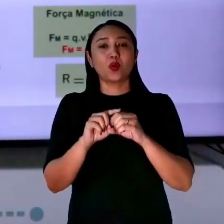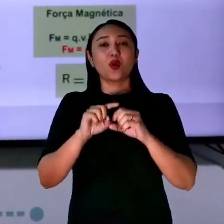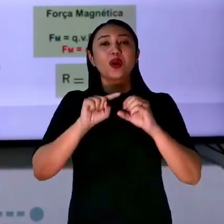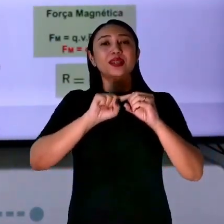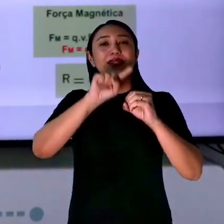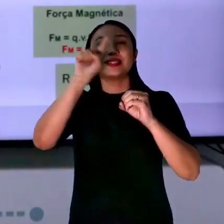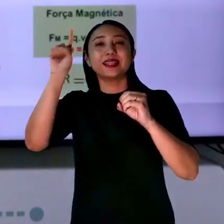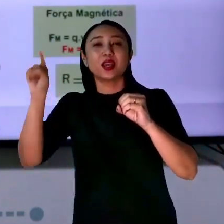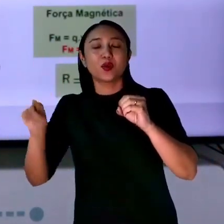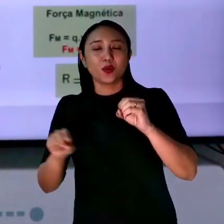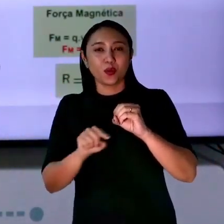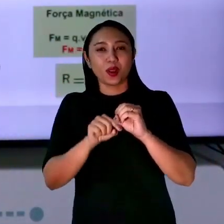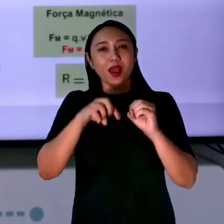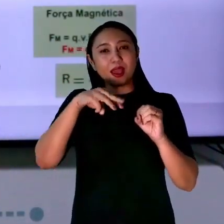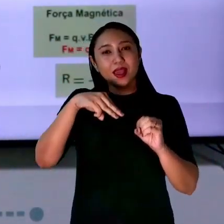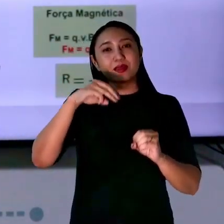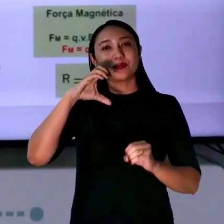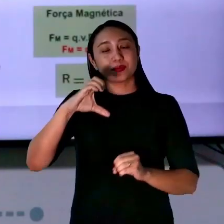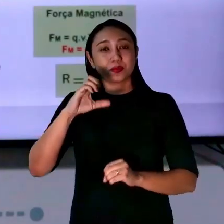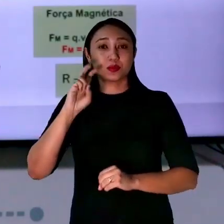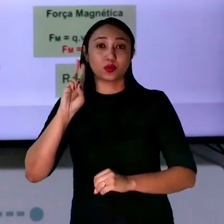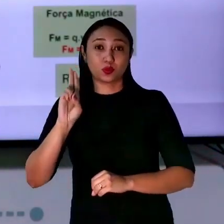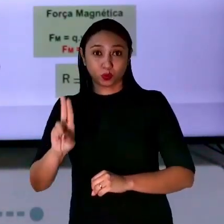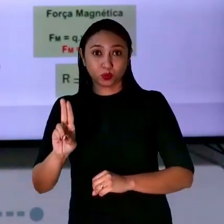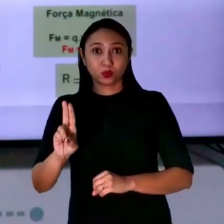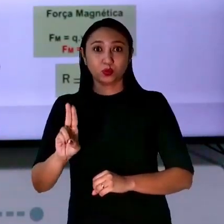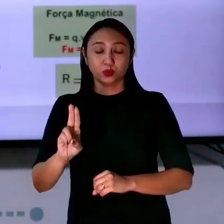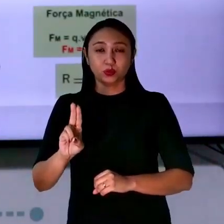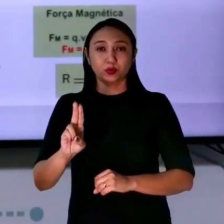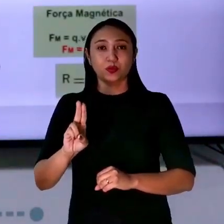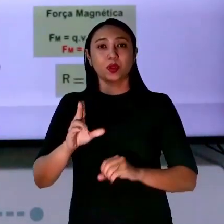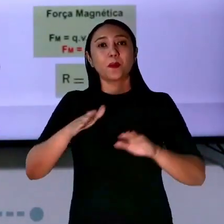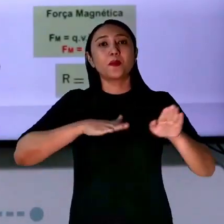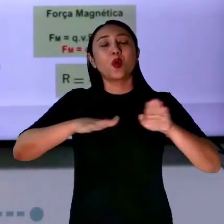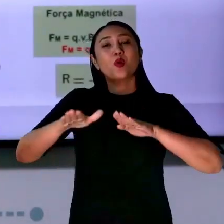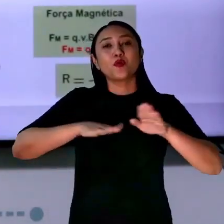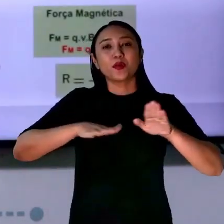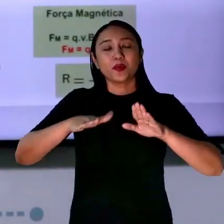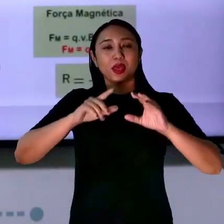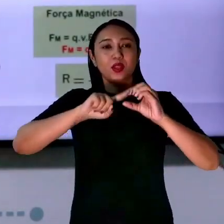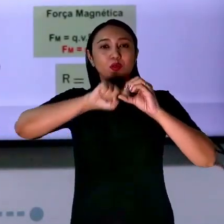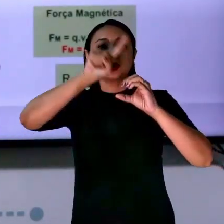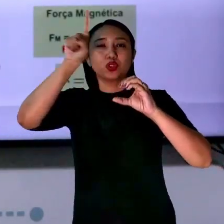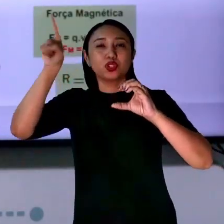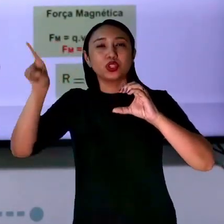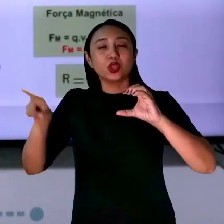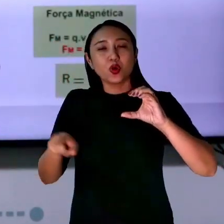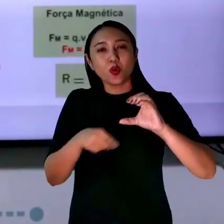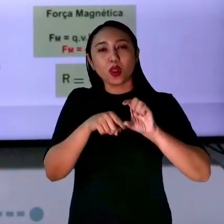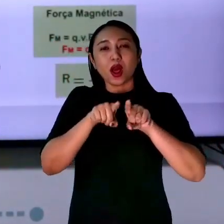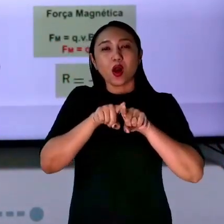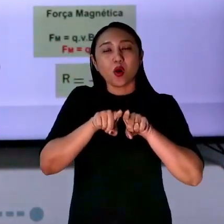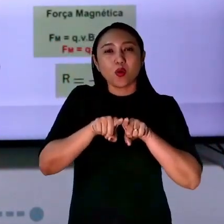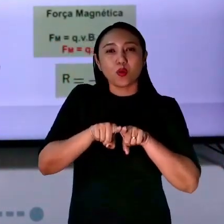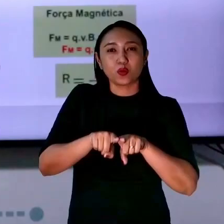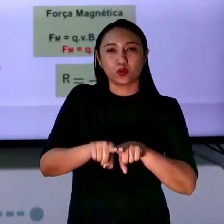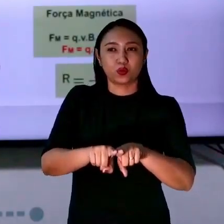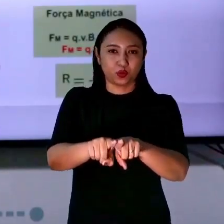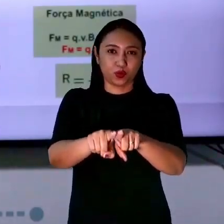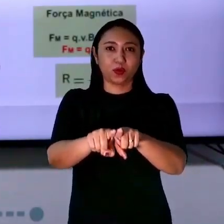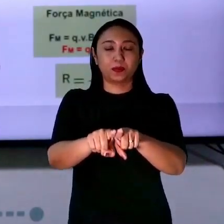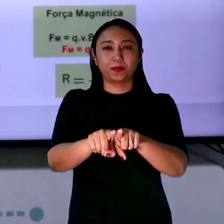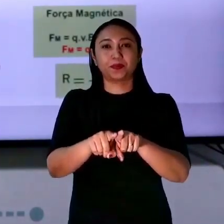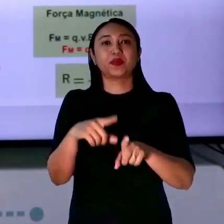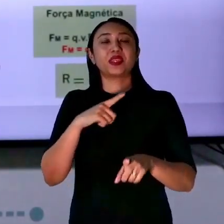uniforme. É o que a gente vai já dar uma olhadinha ali. Tá? Nós falamos na aula, no início da nossa aula, sobre